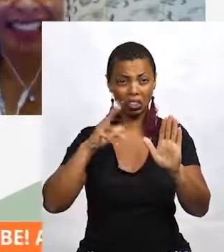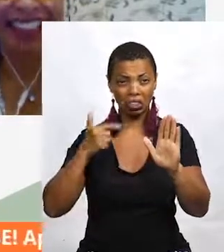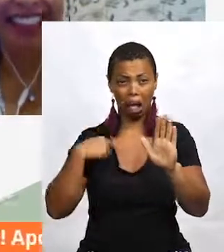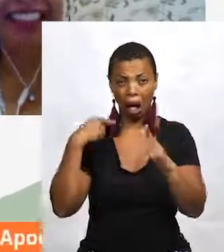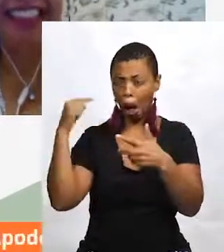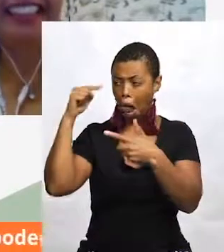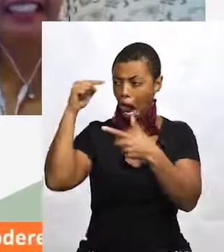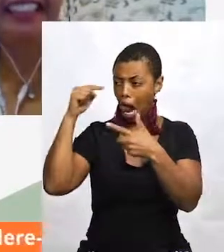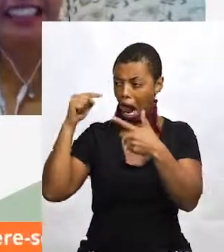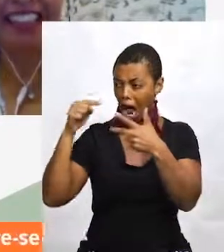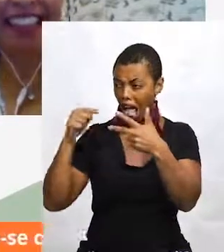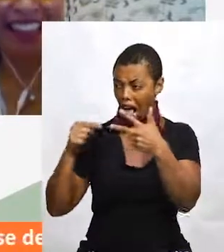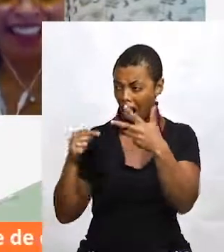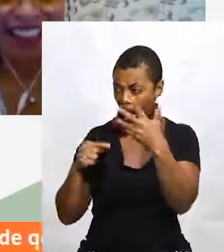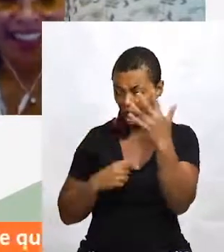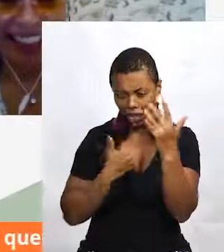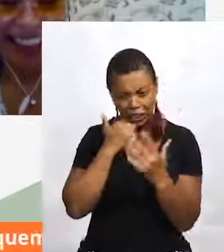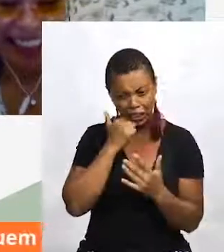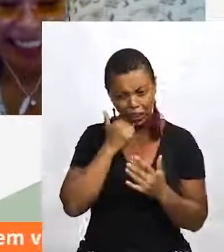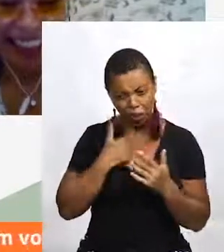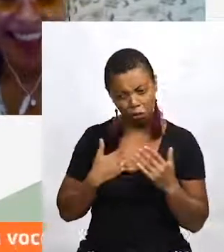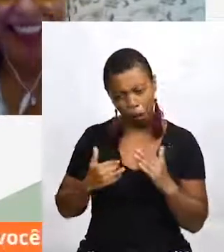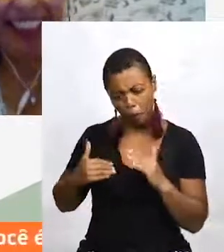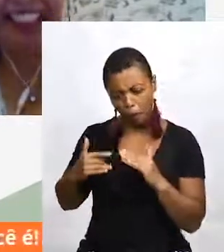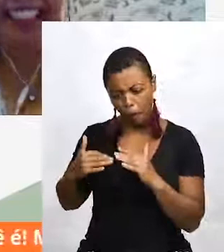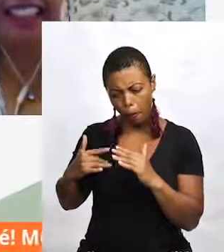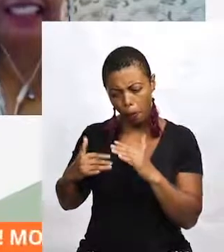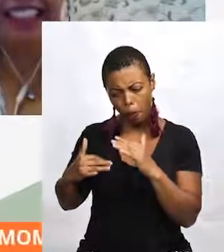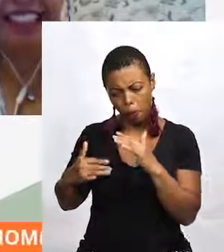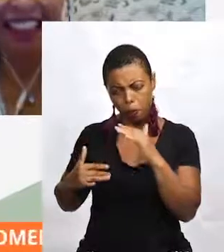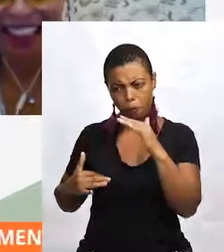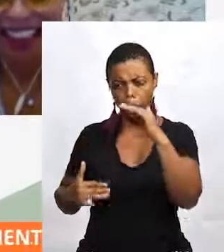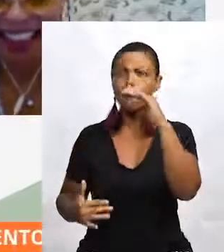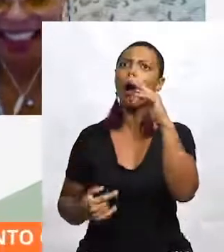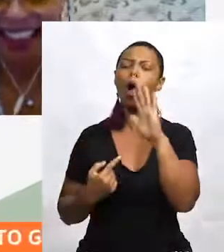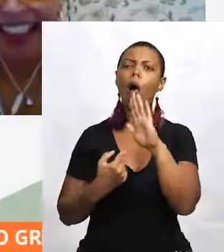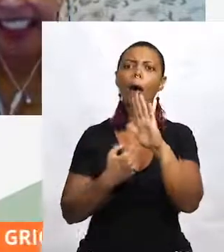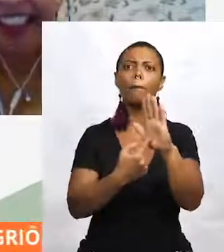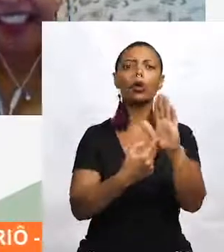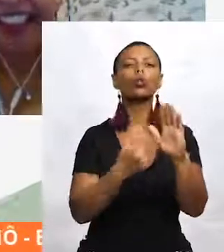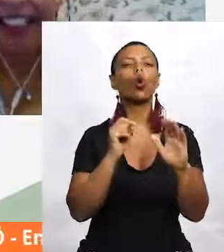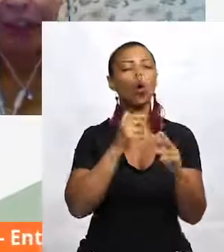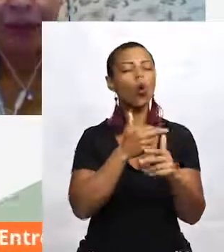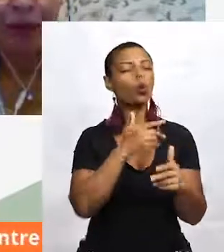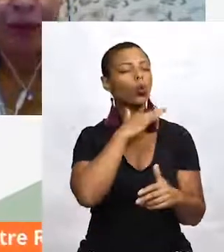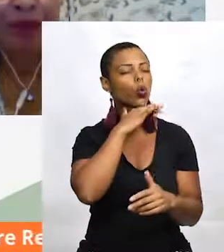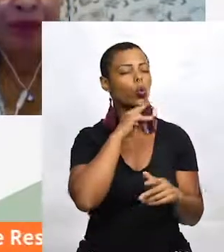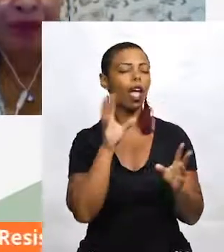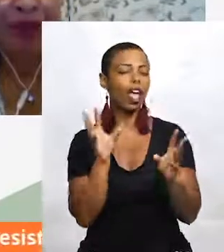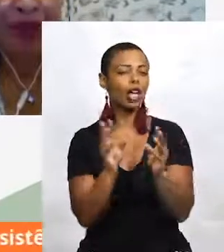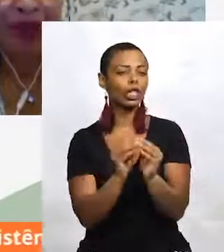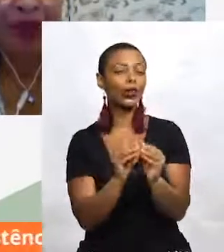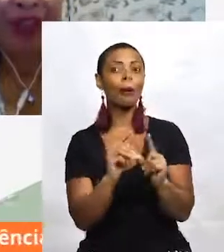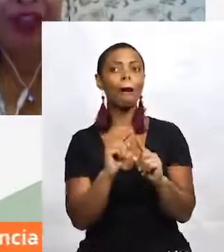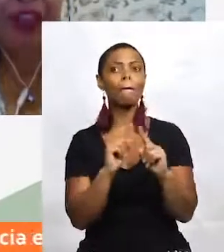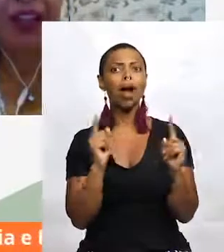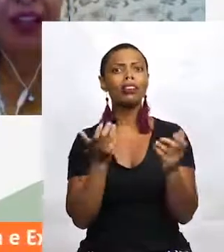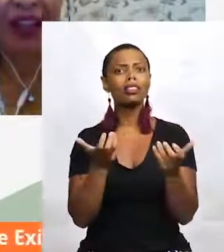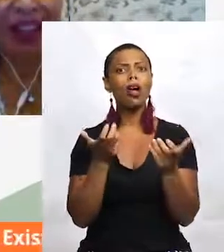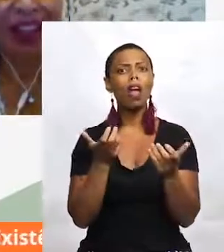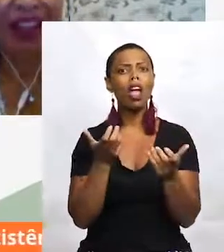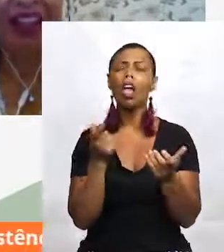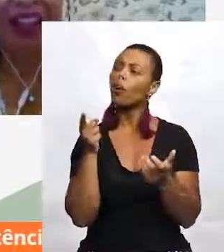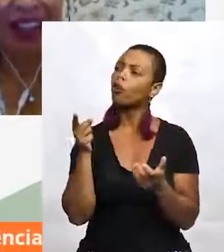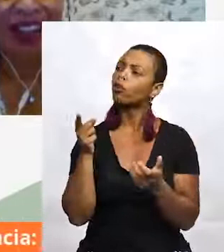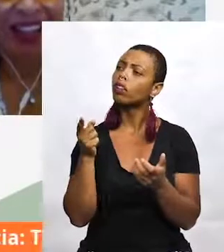aparato aí científico, né? Você colocou tudo o que aconteceu de ruim, você resumiu bem para a gente, mas eu queria... Isso, sejam